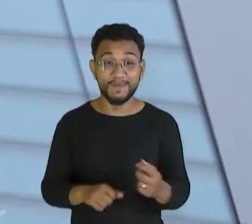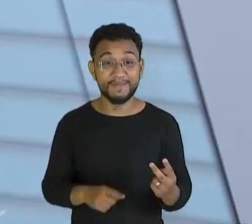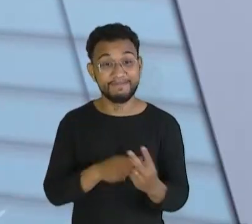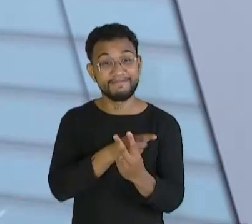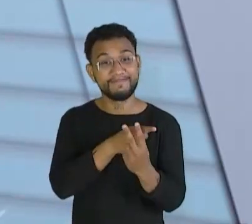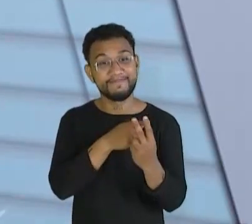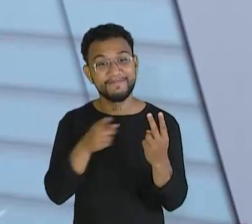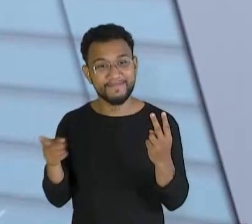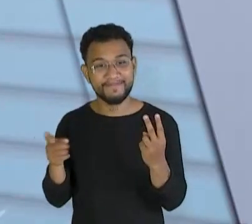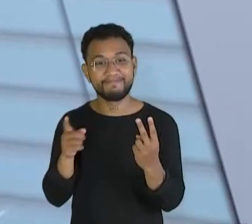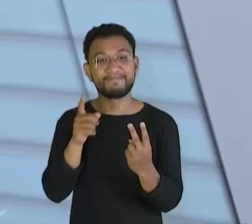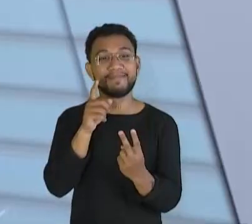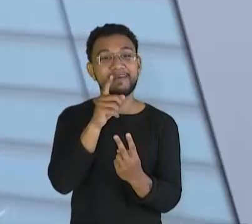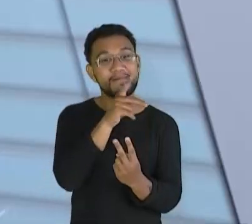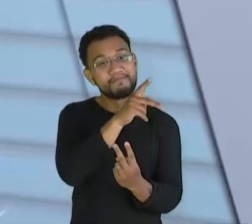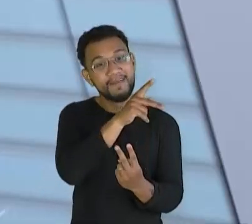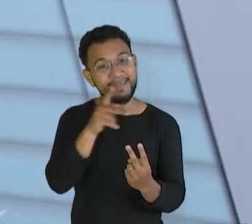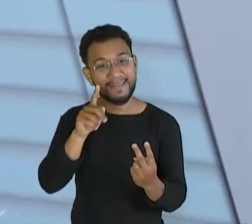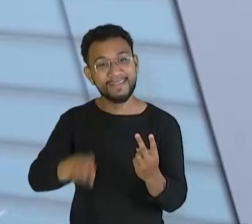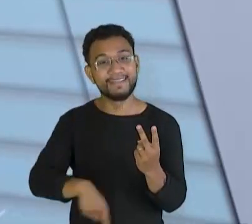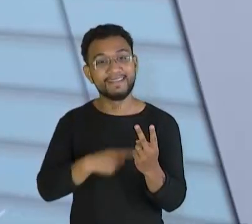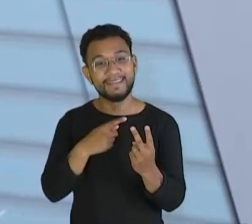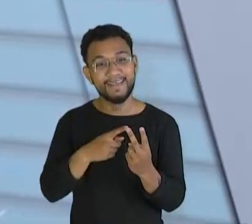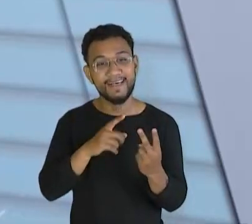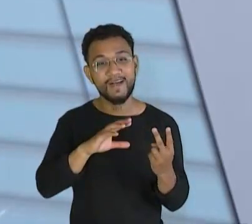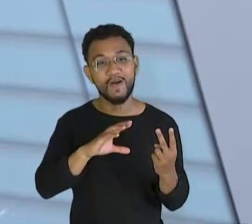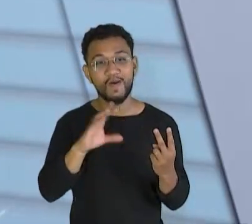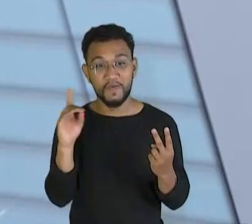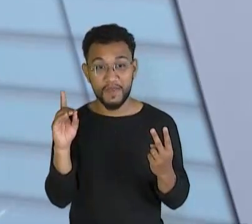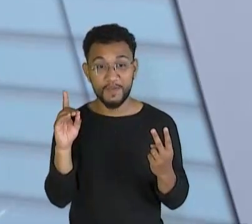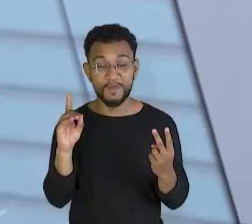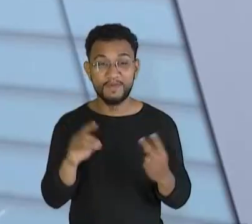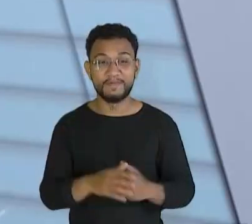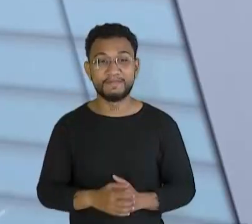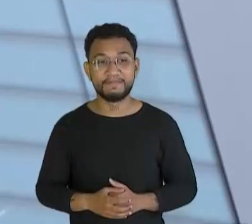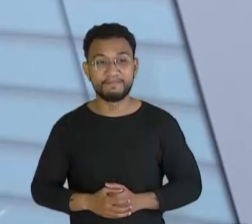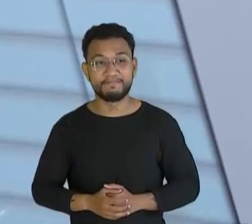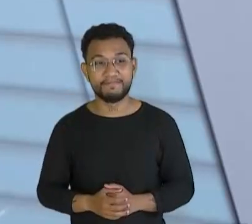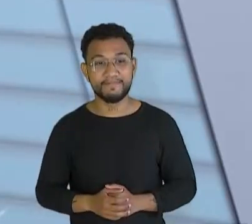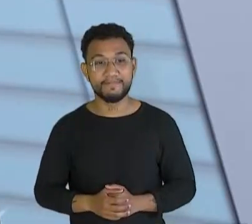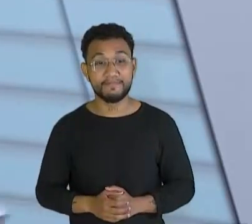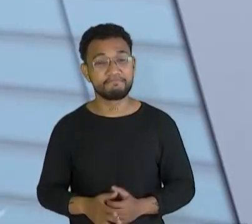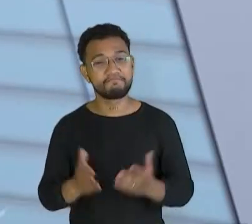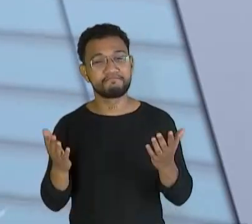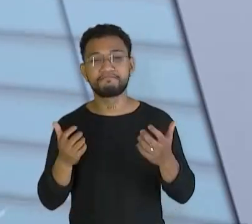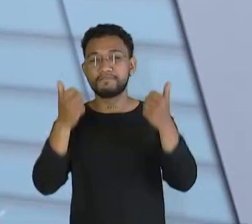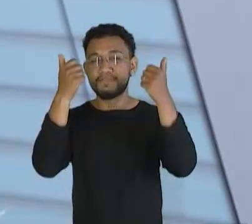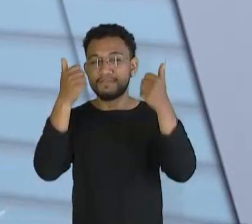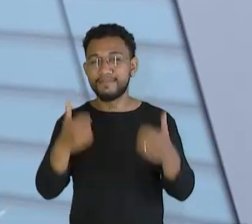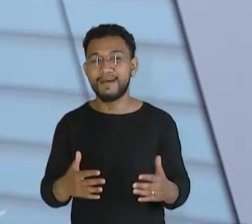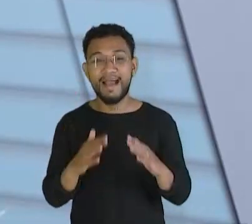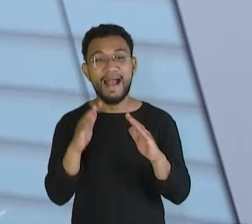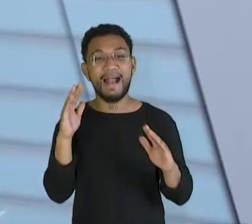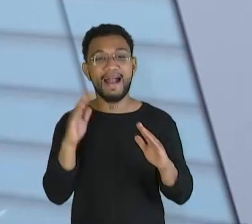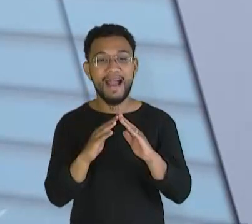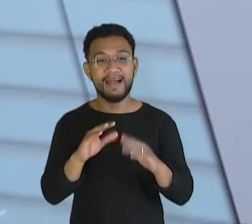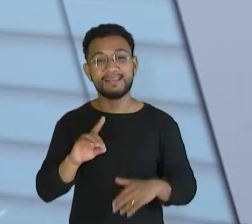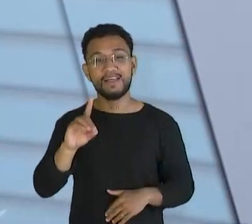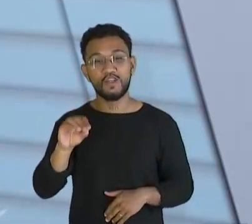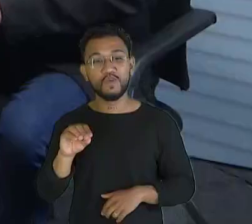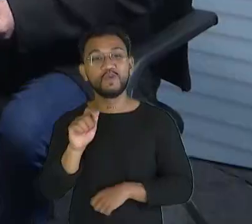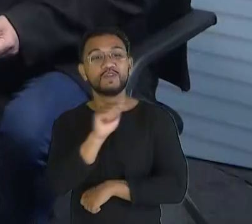a presidente, e a Vitória, que é a coordenadora de Relações Externas. Vamos falar da Casa do Estudante? Thaís,